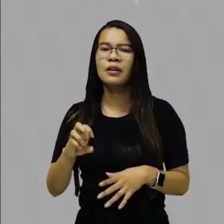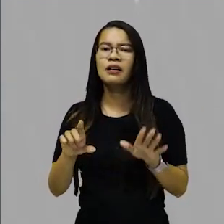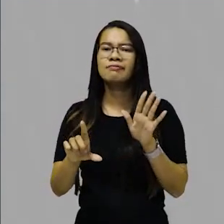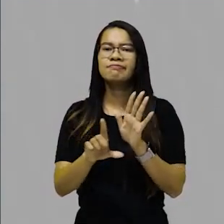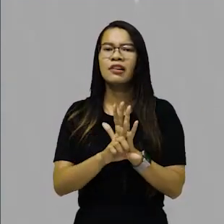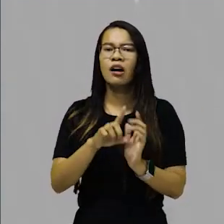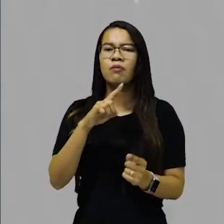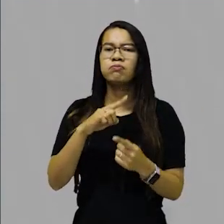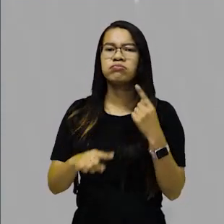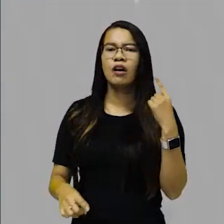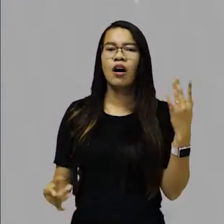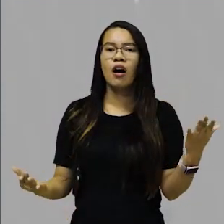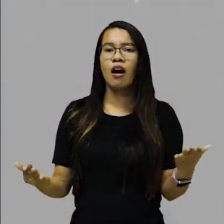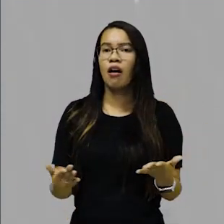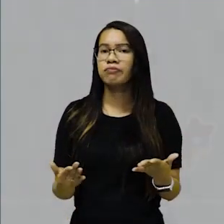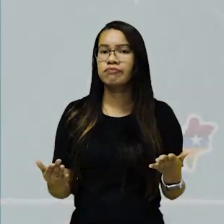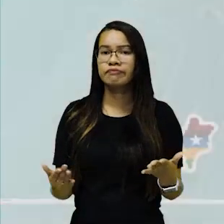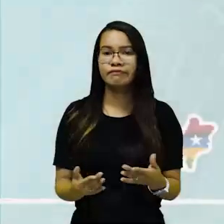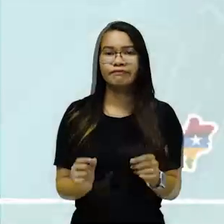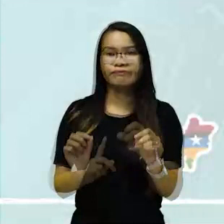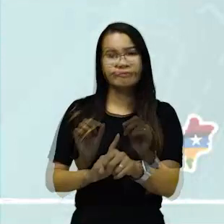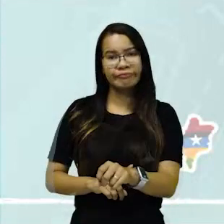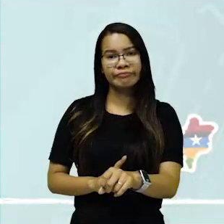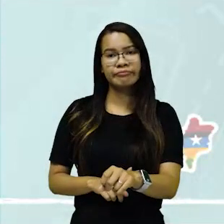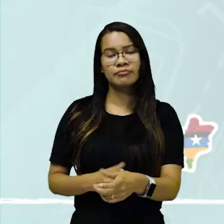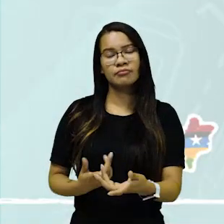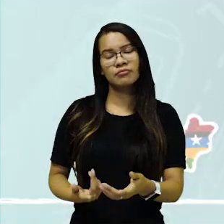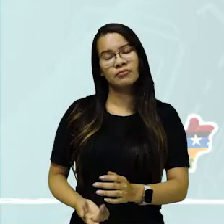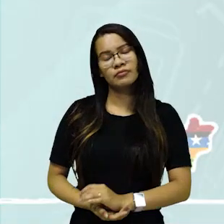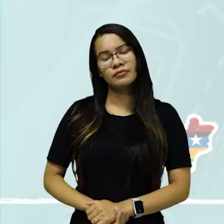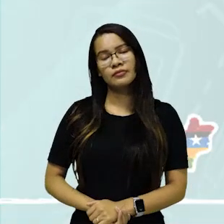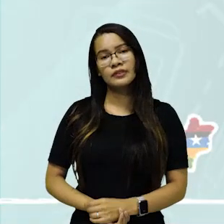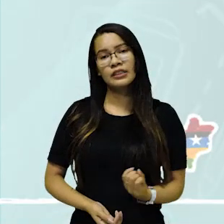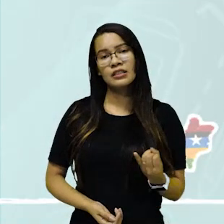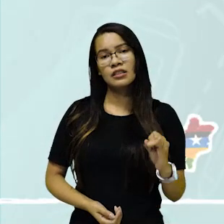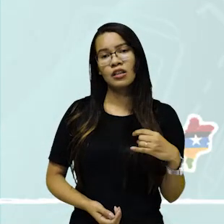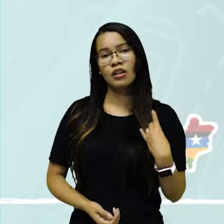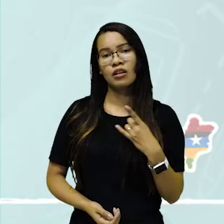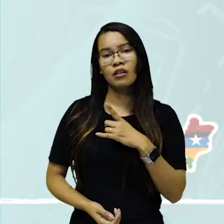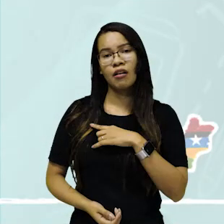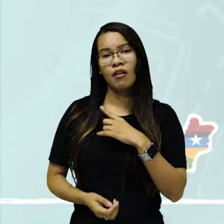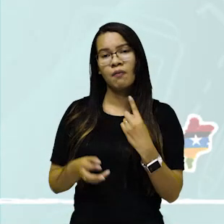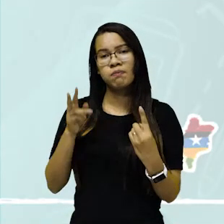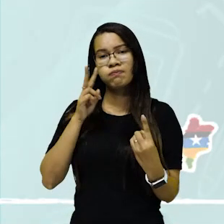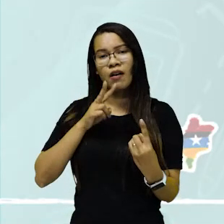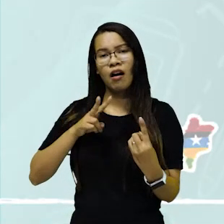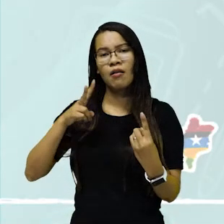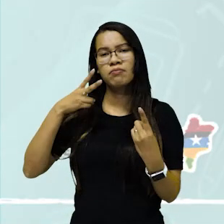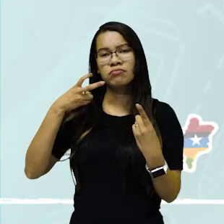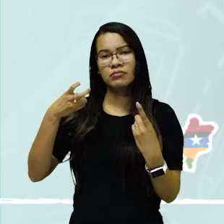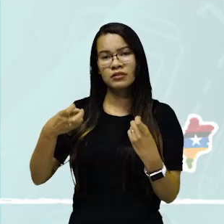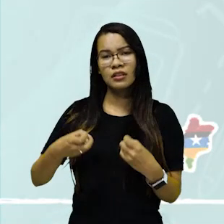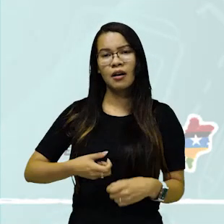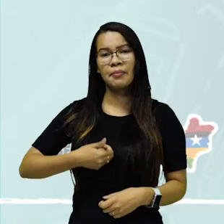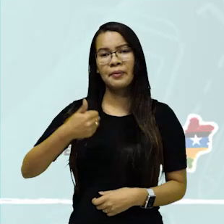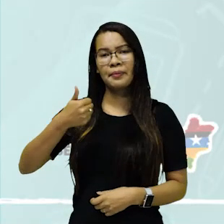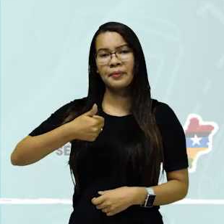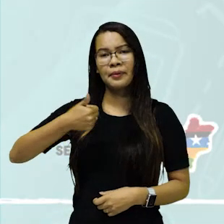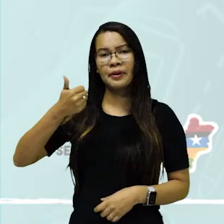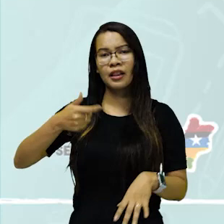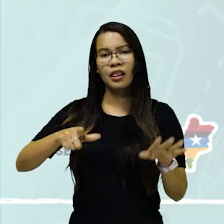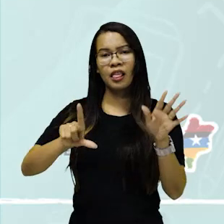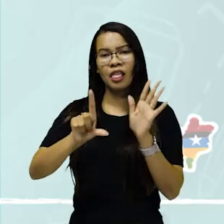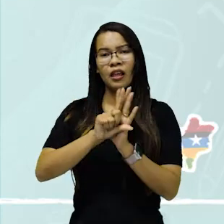Criminalizaram o feminicídio recentemente. Se nós observarmos a primeira lei